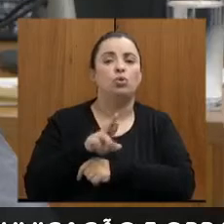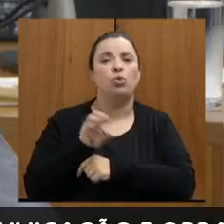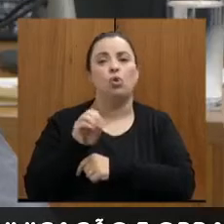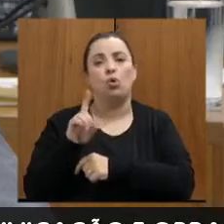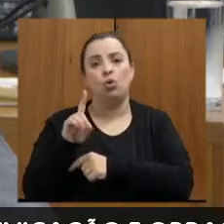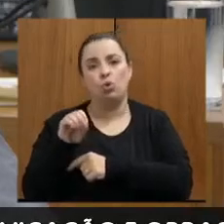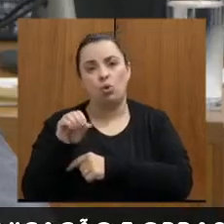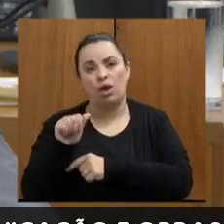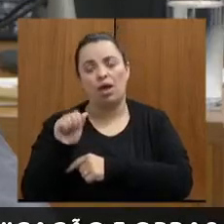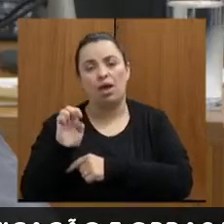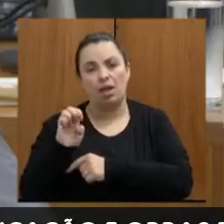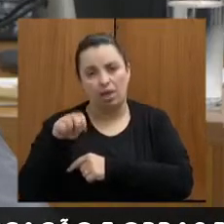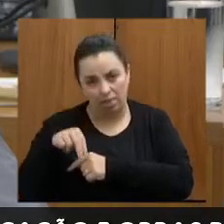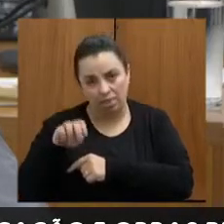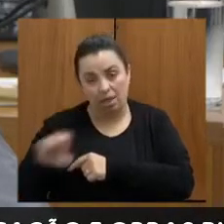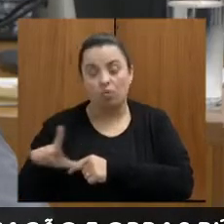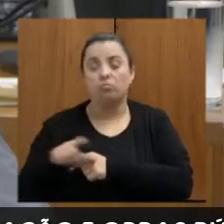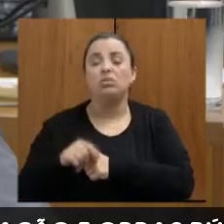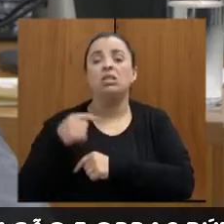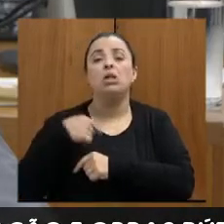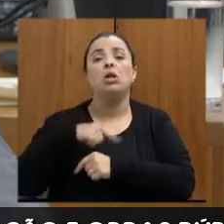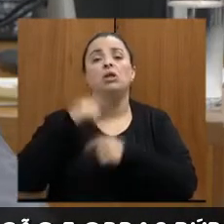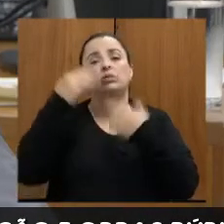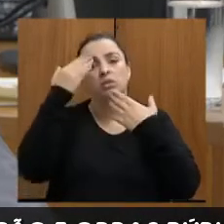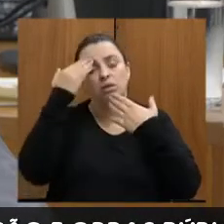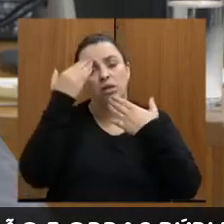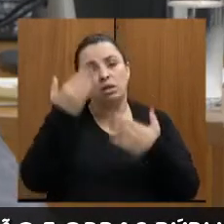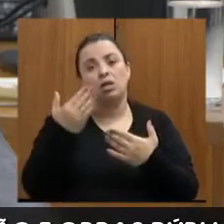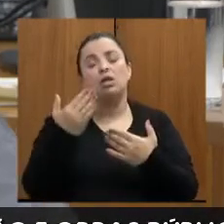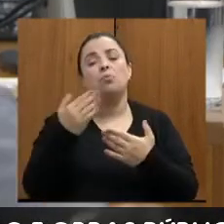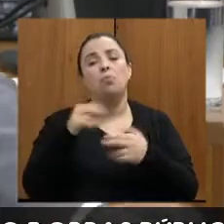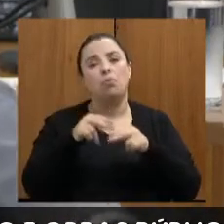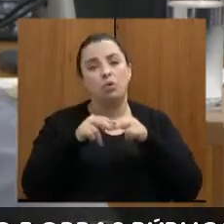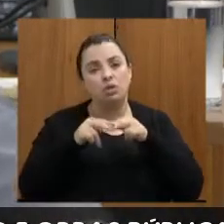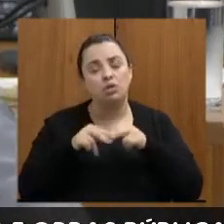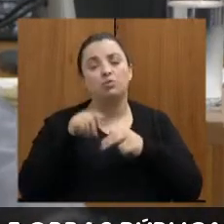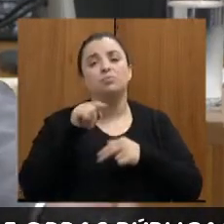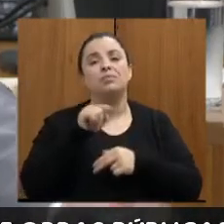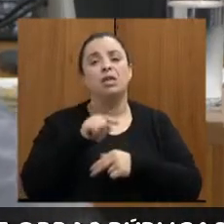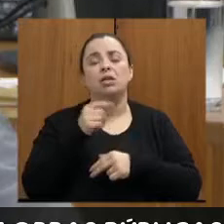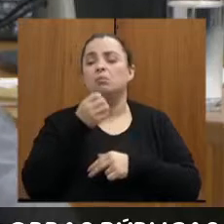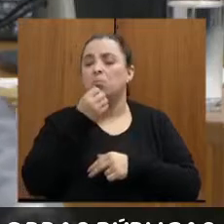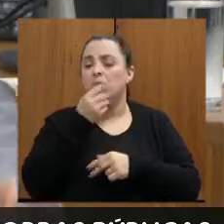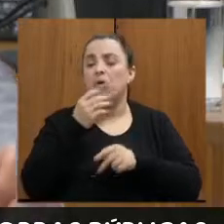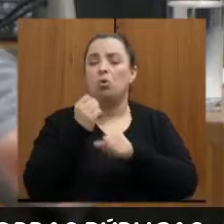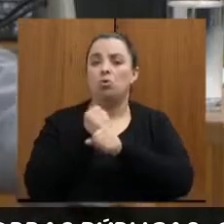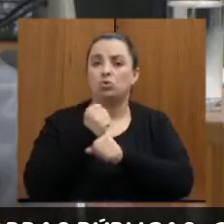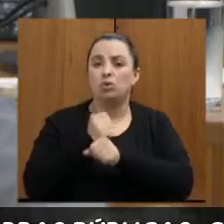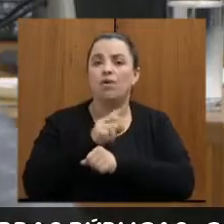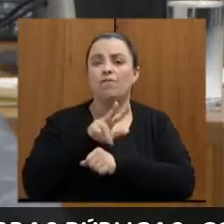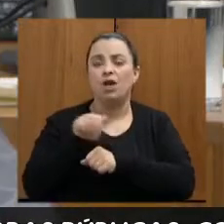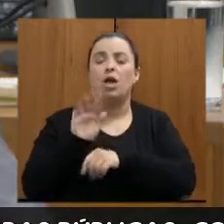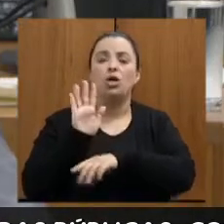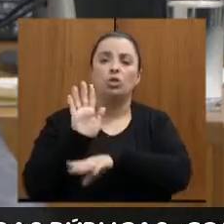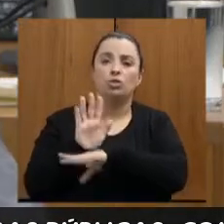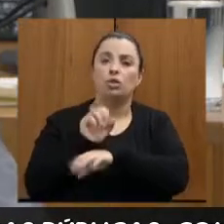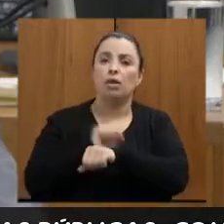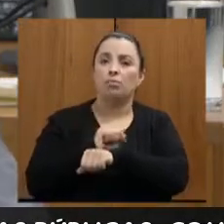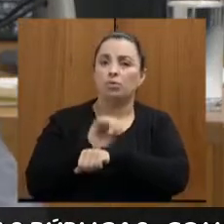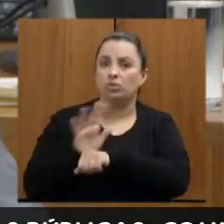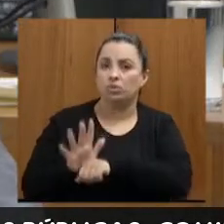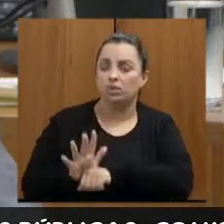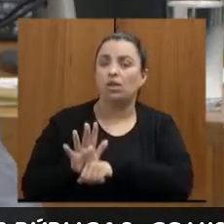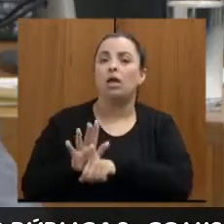muito por essa esse esse benefício que vai ser não só para Montes Claros mas